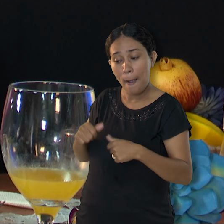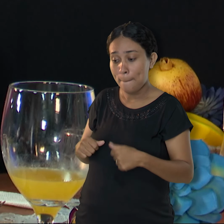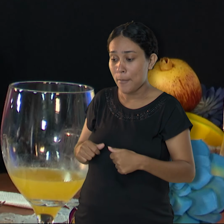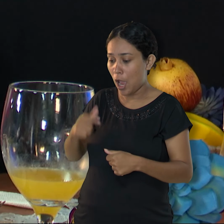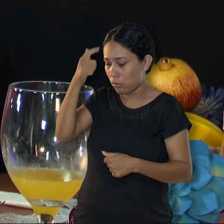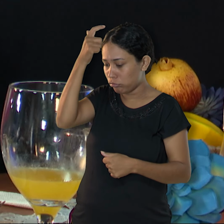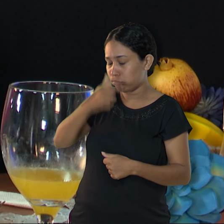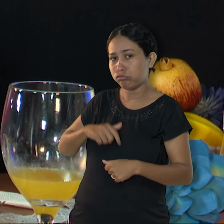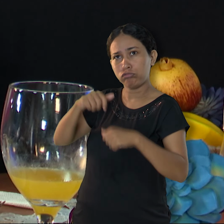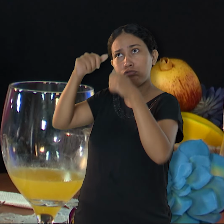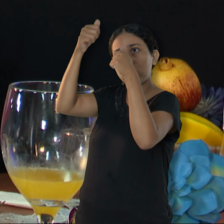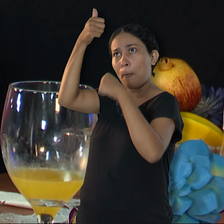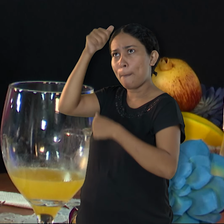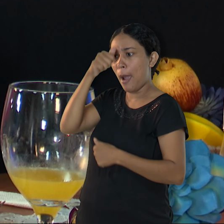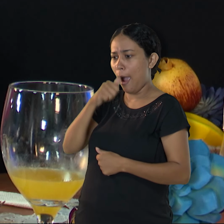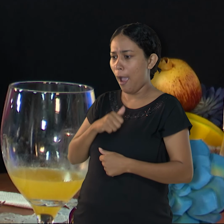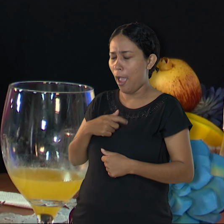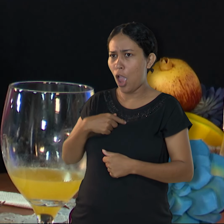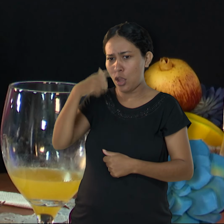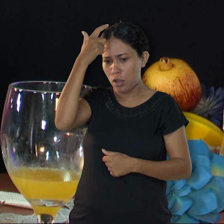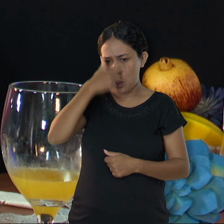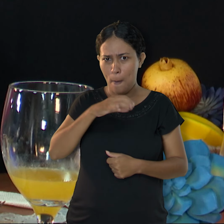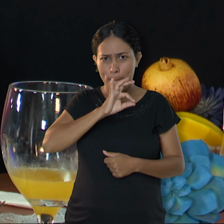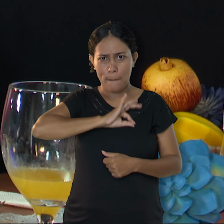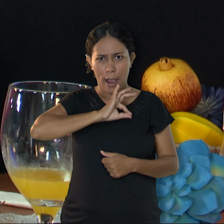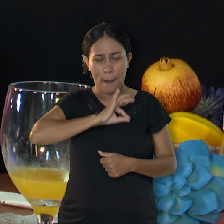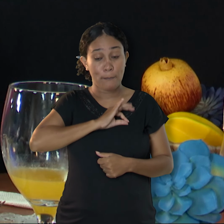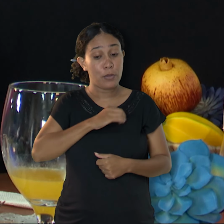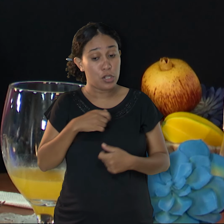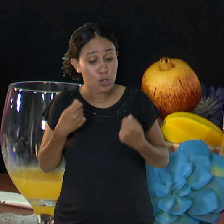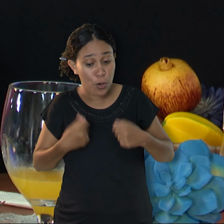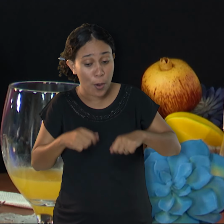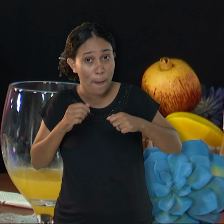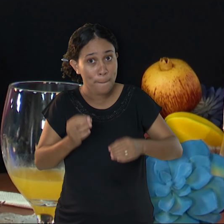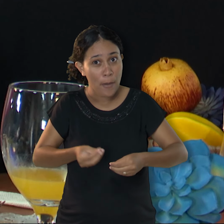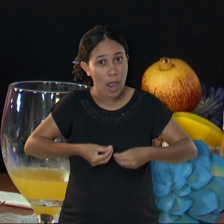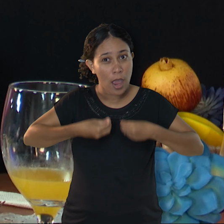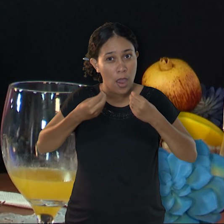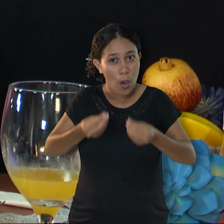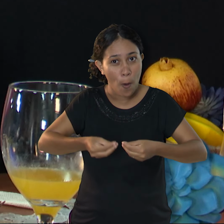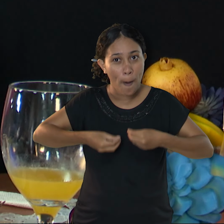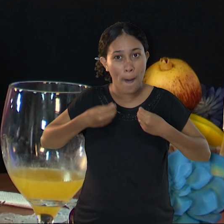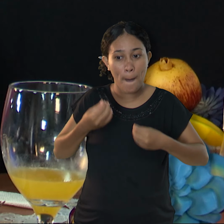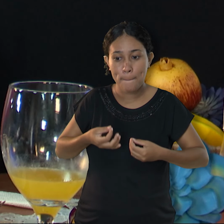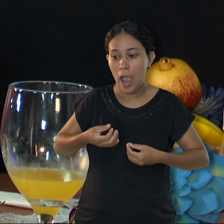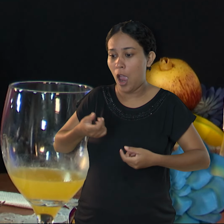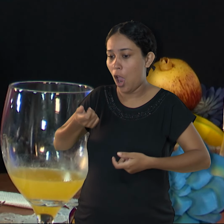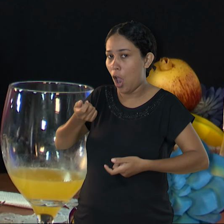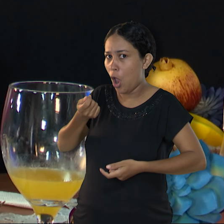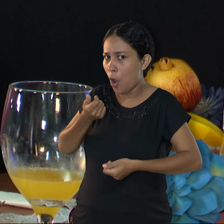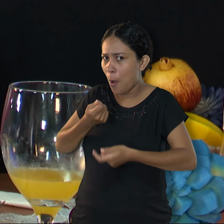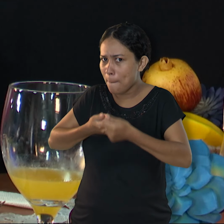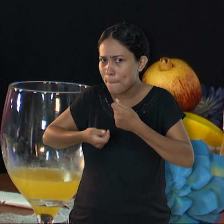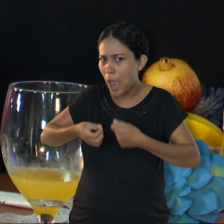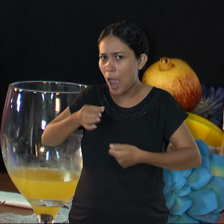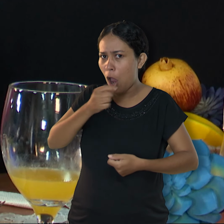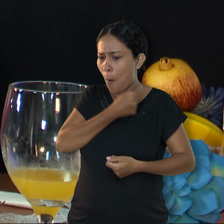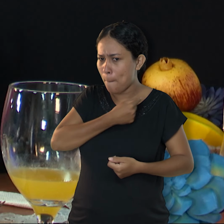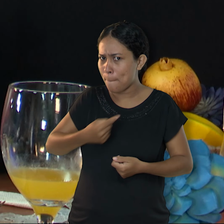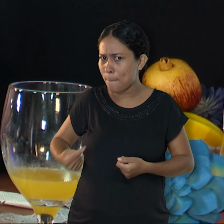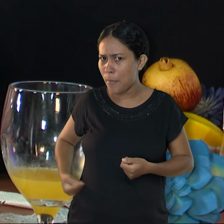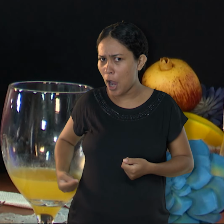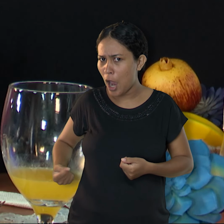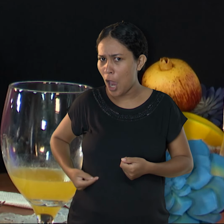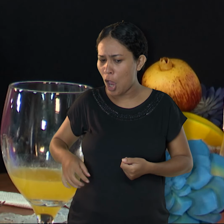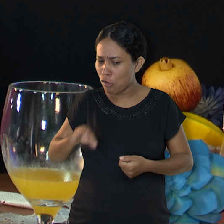servidora, eu tenho meu salário, eu tenho que entregar alguma coisa. O dinheiro público está vindo para minha conta bancária. E aí, a gente começou a medir as unidades.